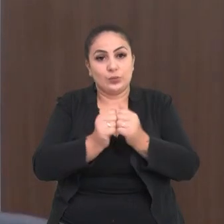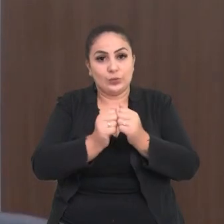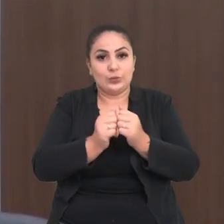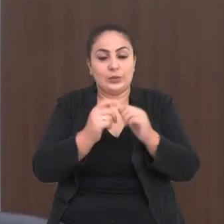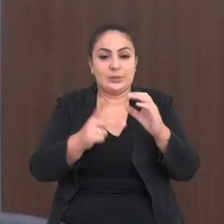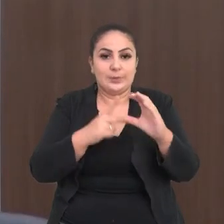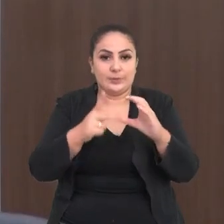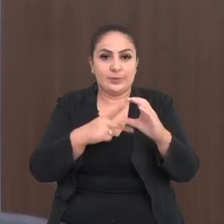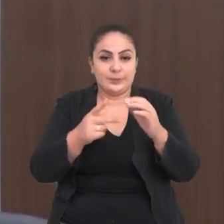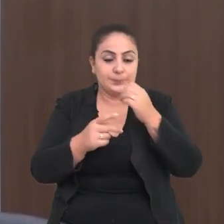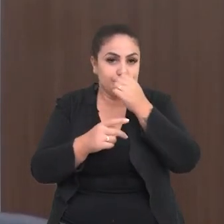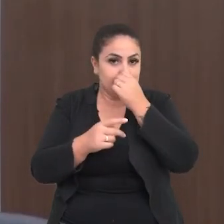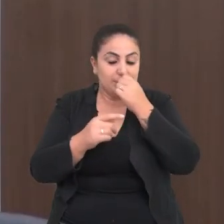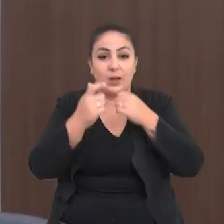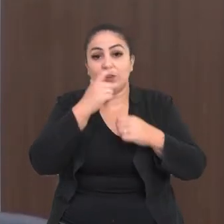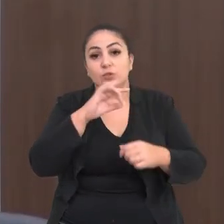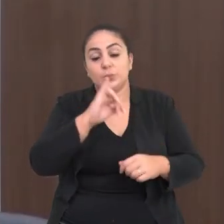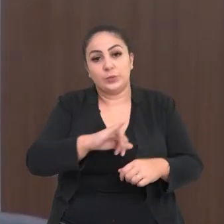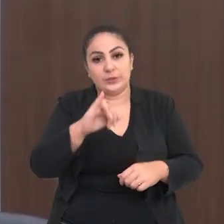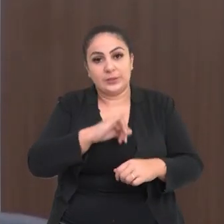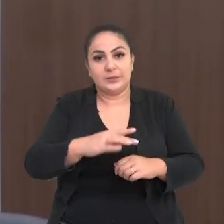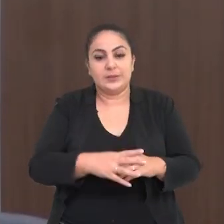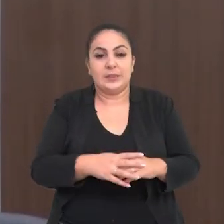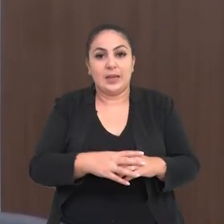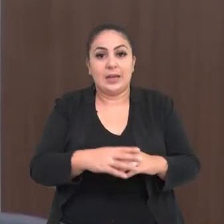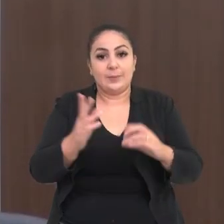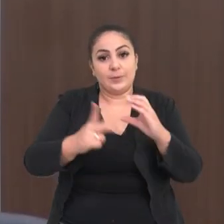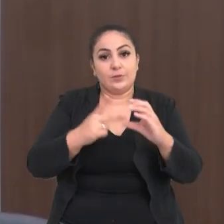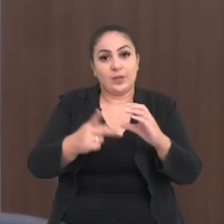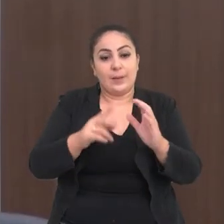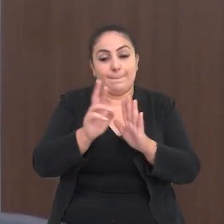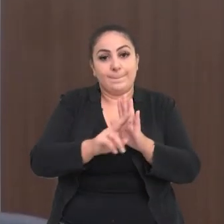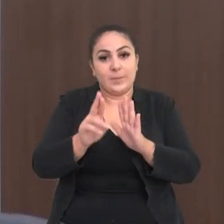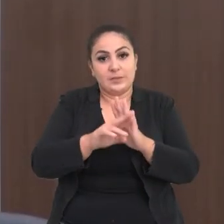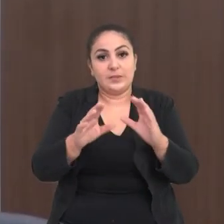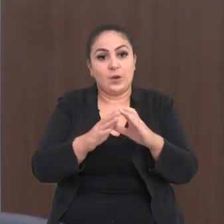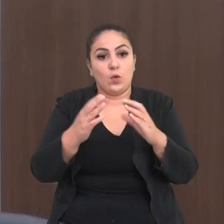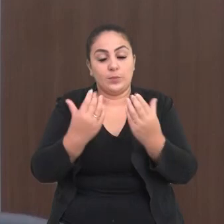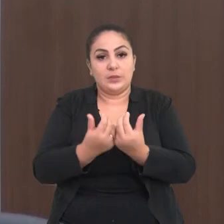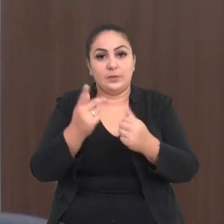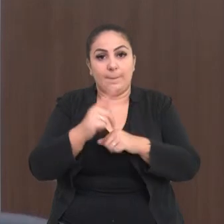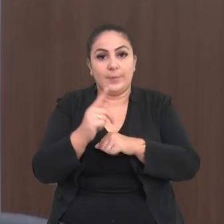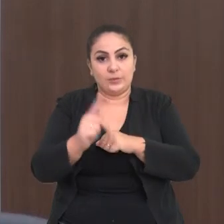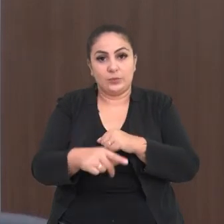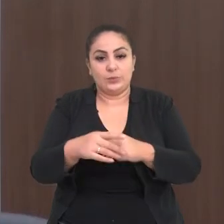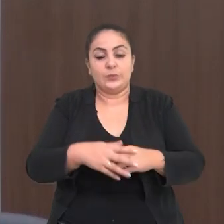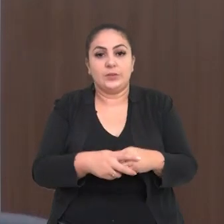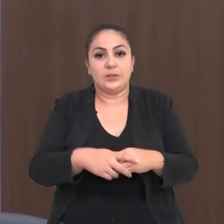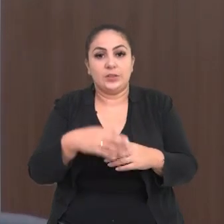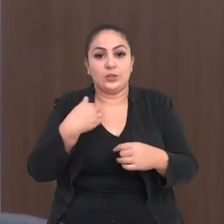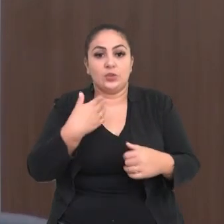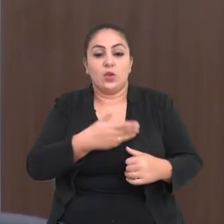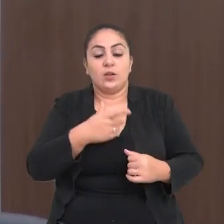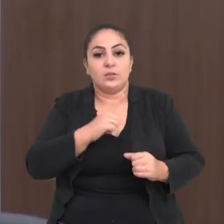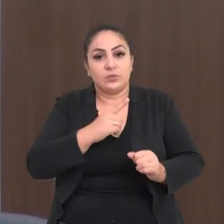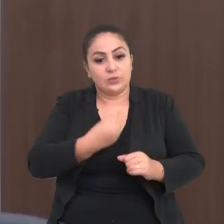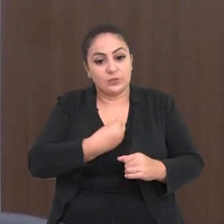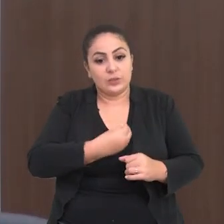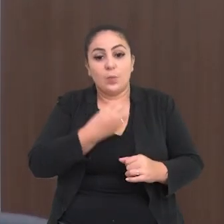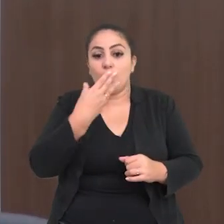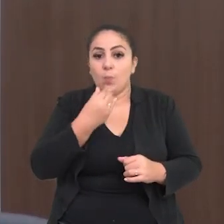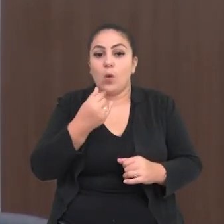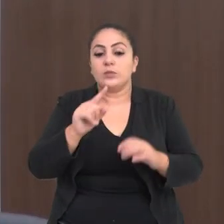Câmara. Eu acho muito importante. A Câmara de Vereadores representa a comunidade Passo Fundo. Nós tivemos